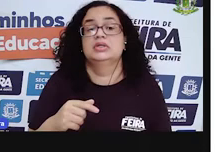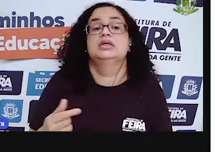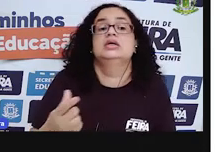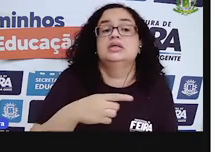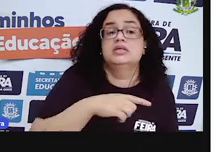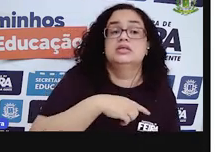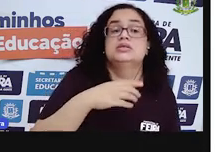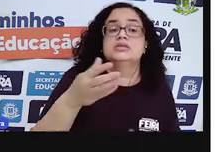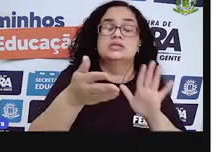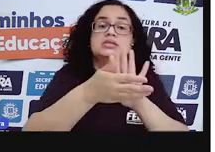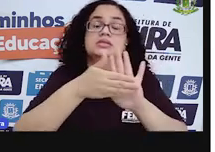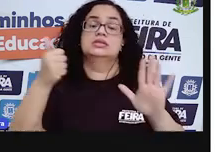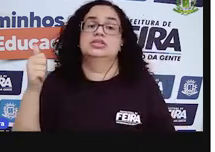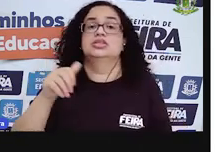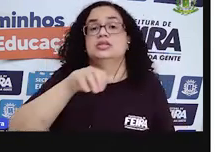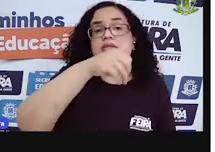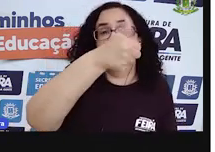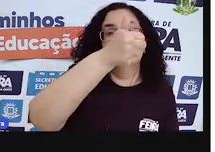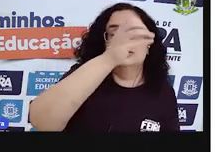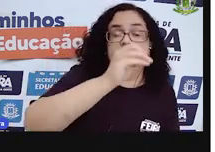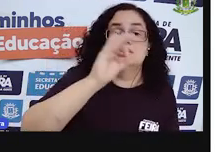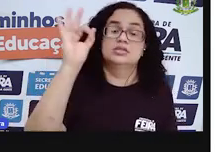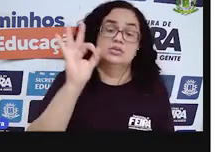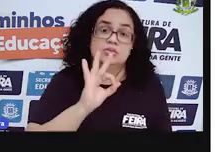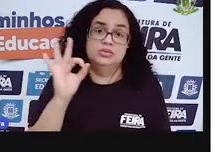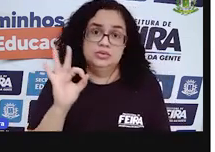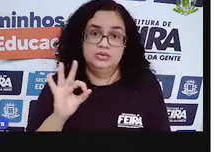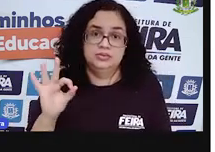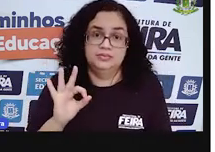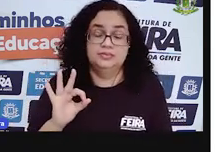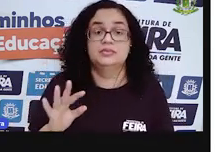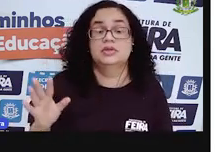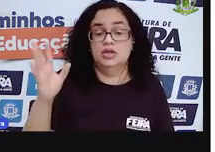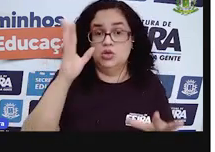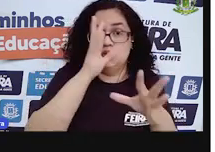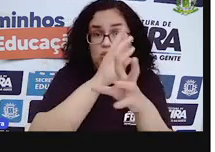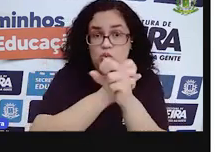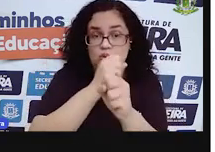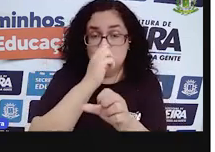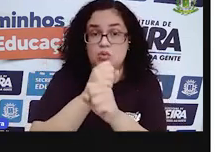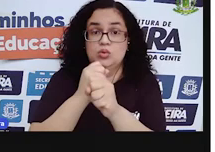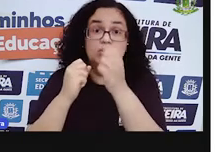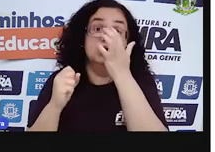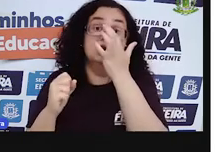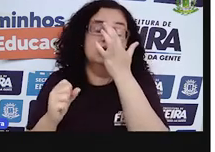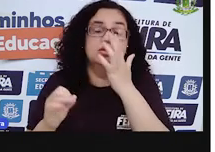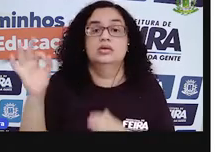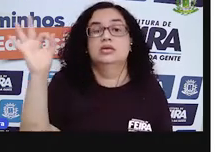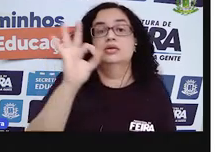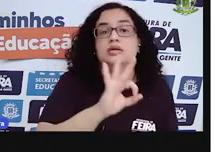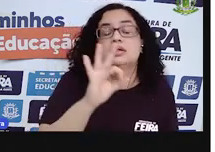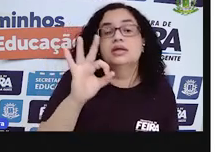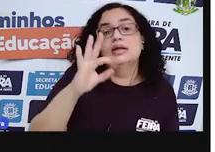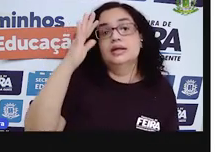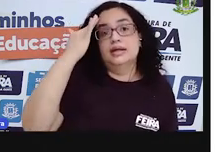e vai ser retirado 10 por cento daquele valor então é esse cálculo de porcentagem que a gente vai entender